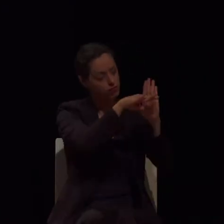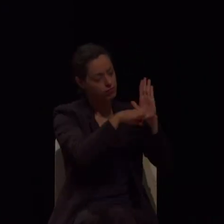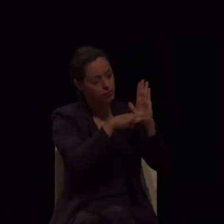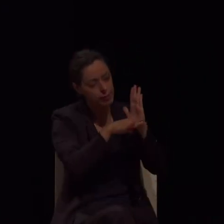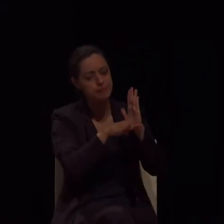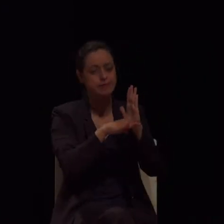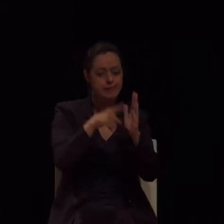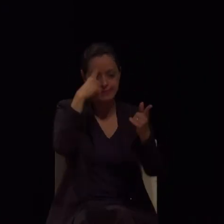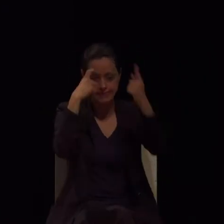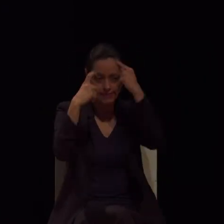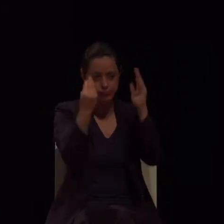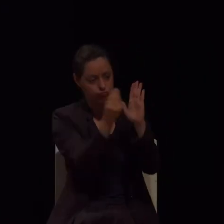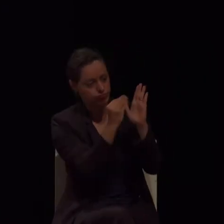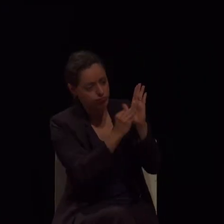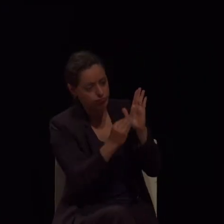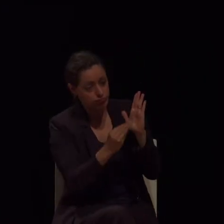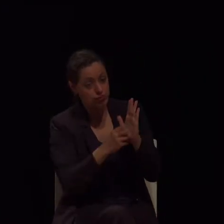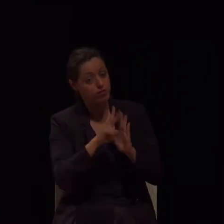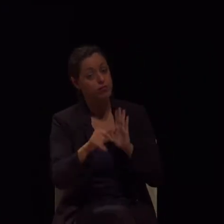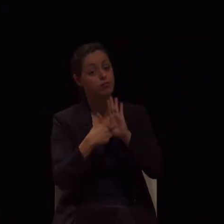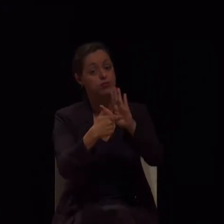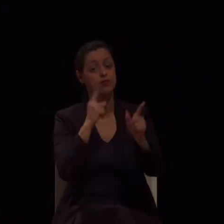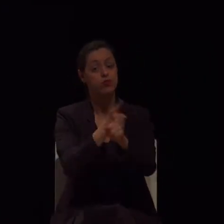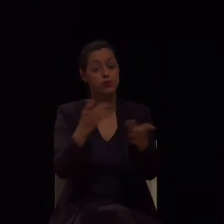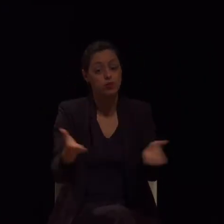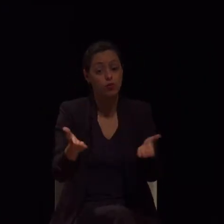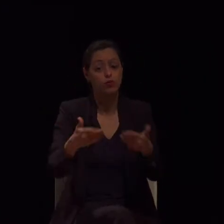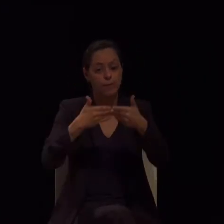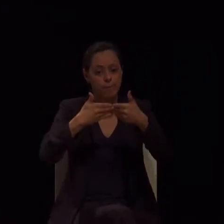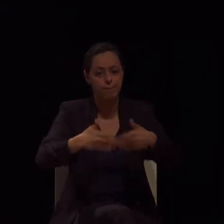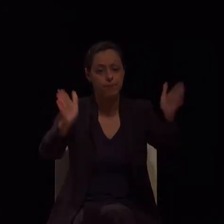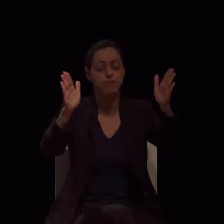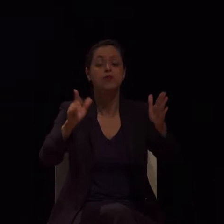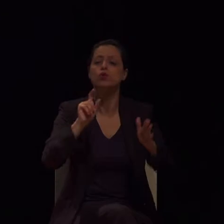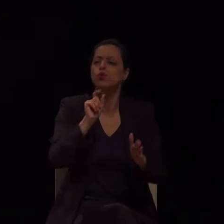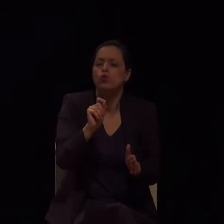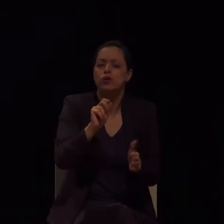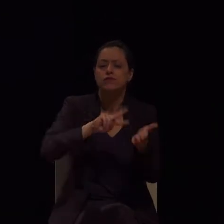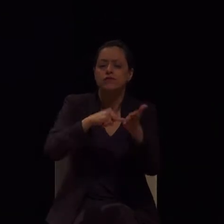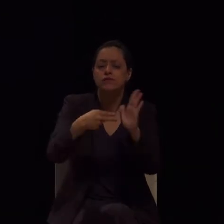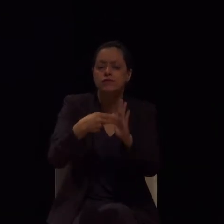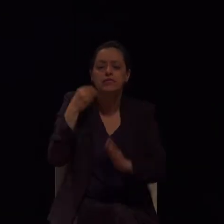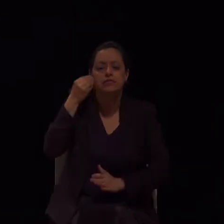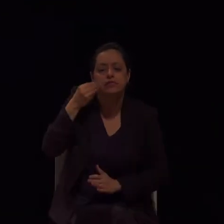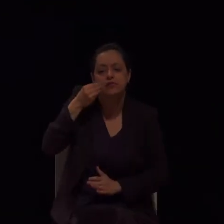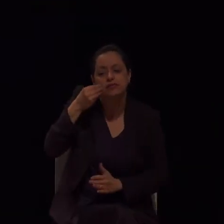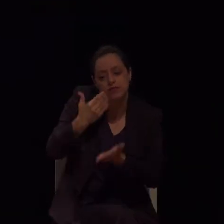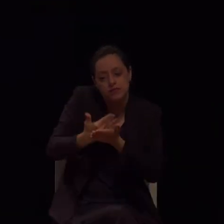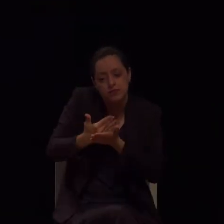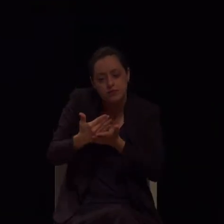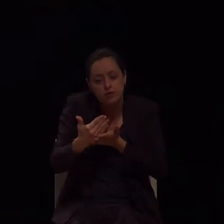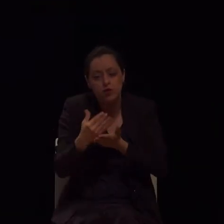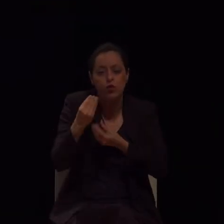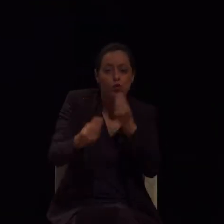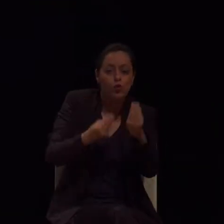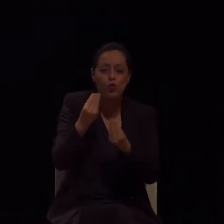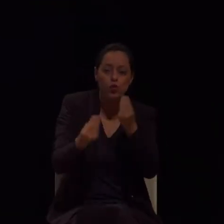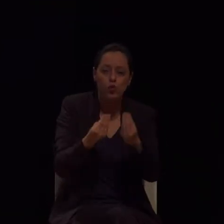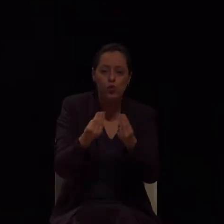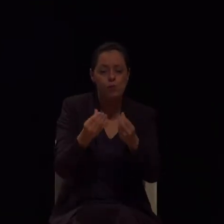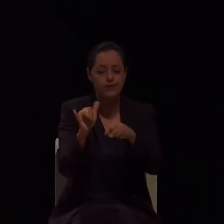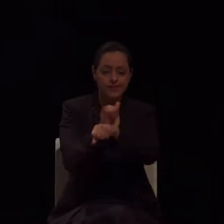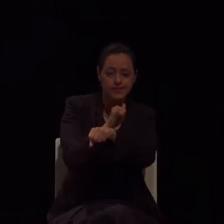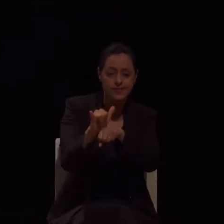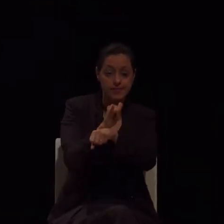é faz com que esse encontro de hoje para nós seja uma experiência né um tipo de piloto